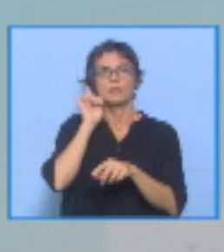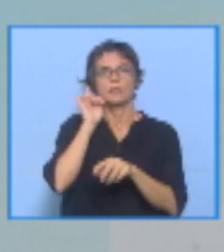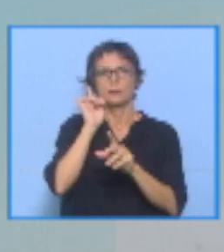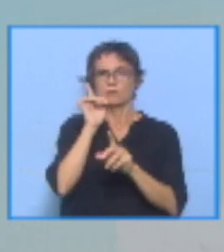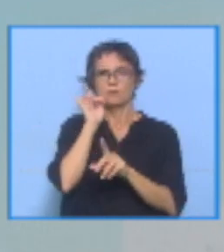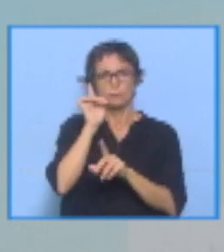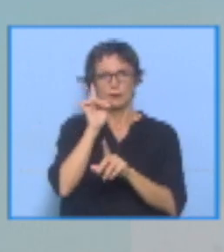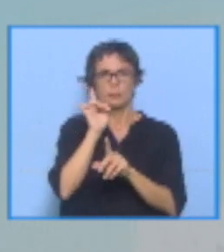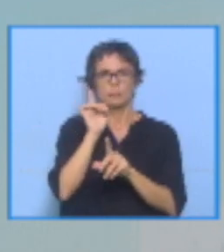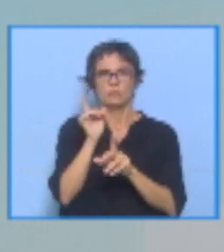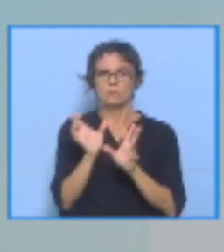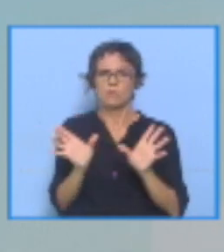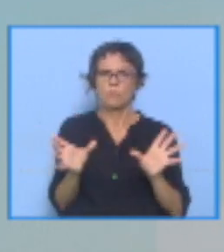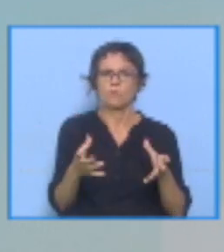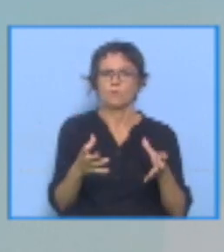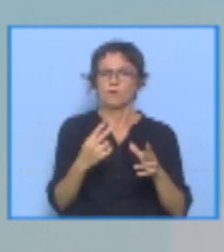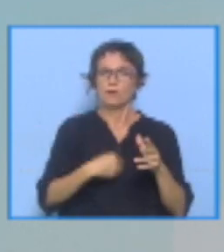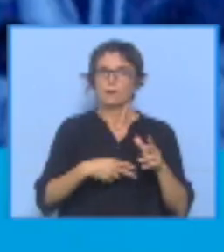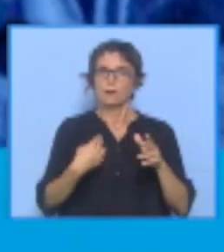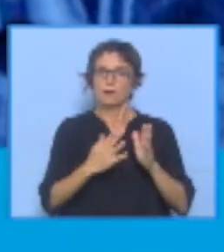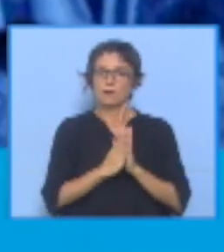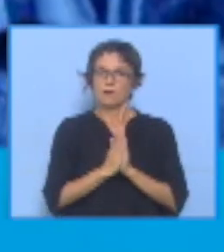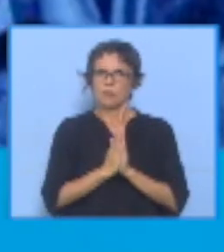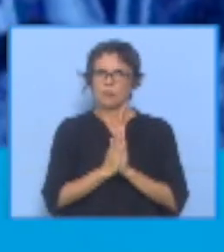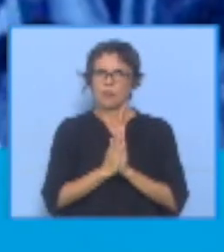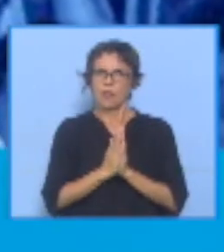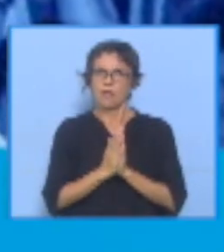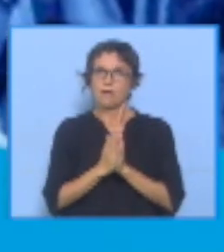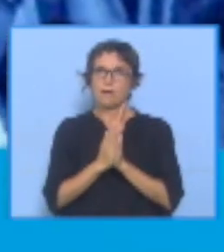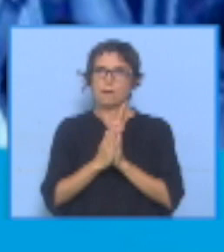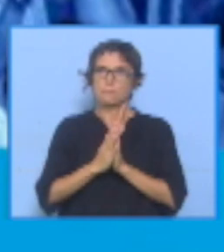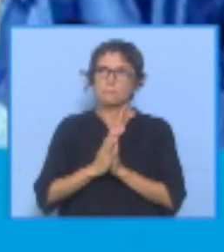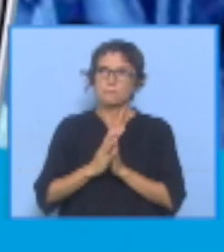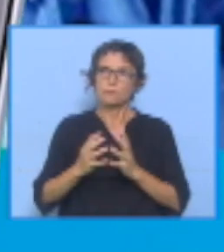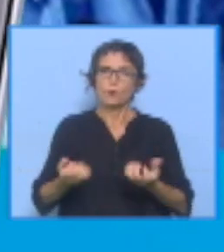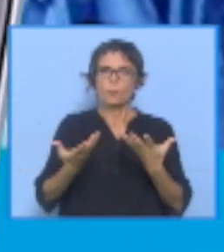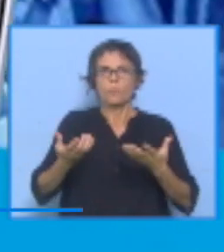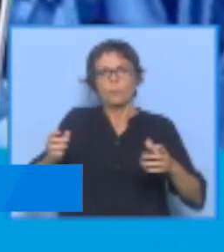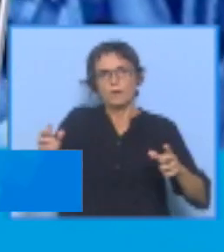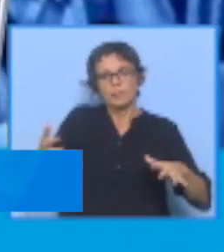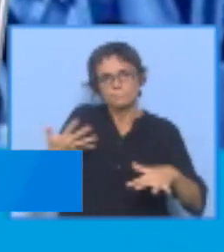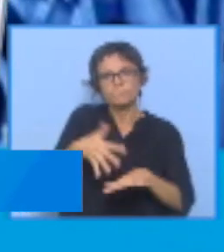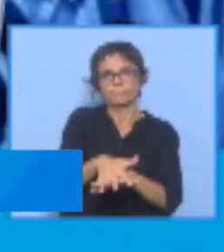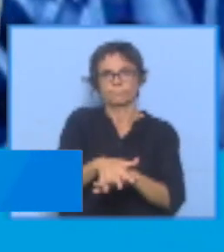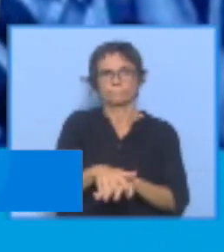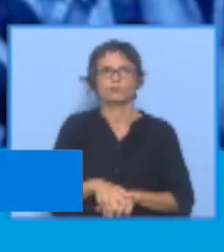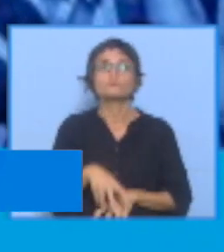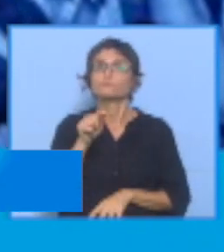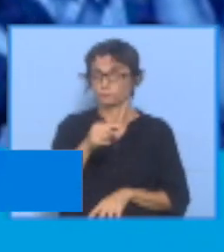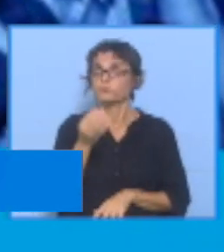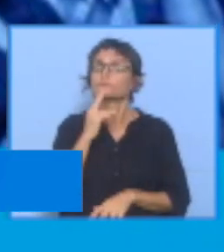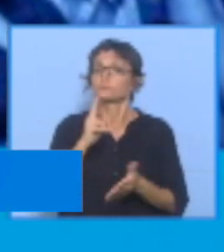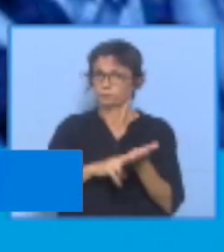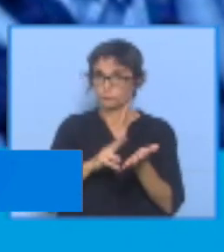mais uma outra sensibilidade para lidar com estas pessoas e as integrar. É verdade. E o primeiro apelo é realmente às comunidades cristãs, até